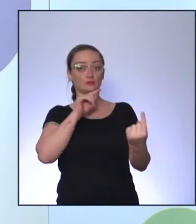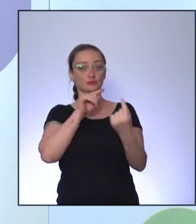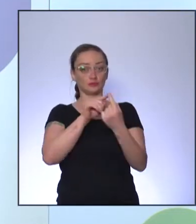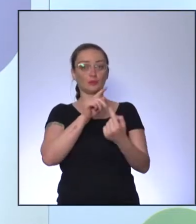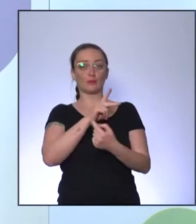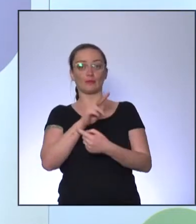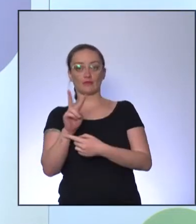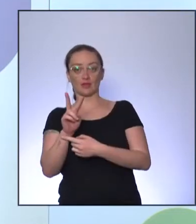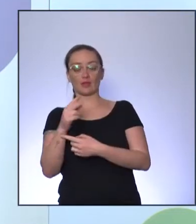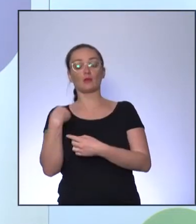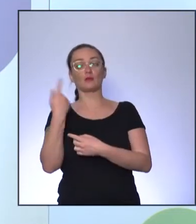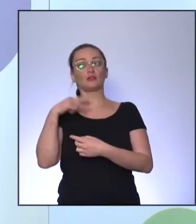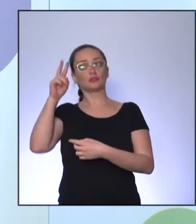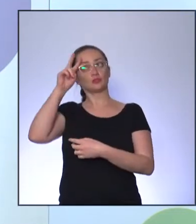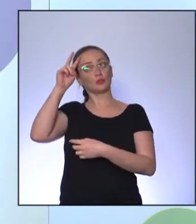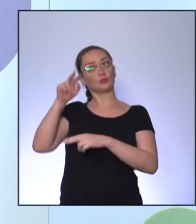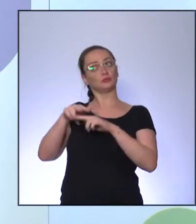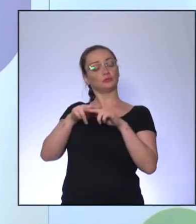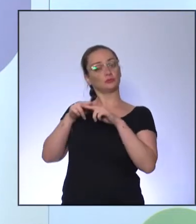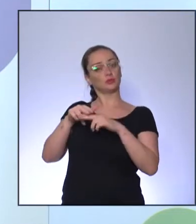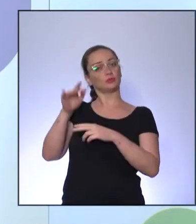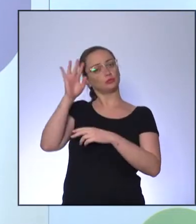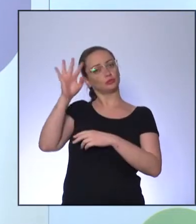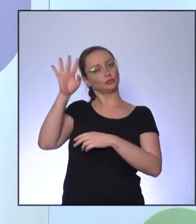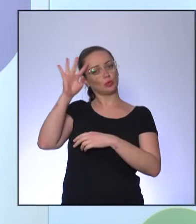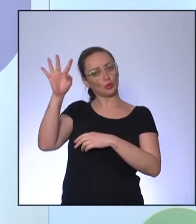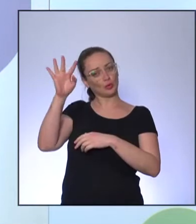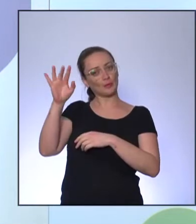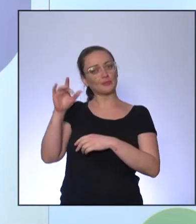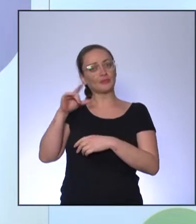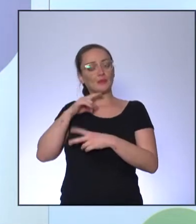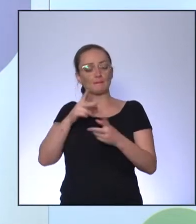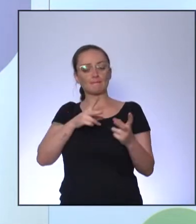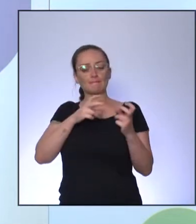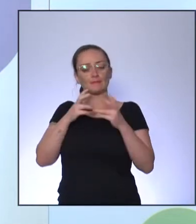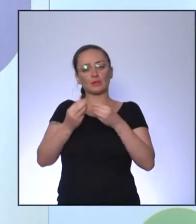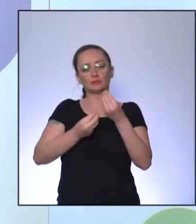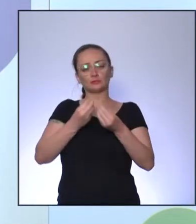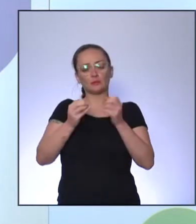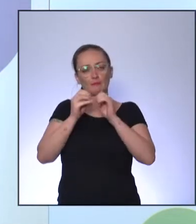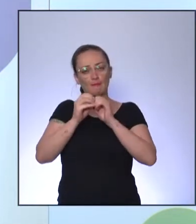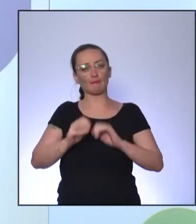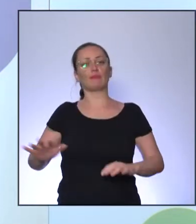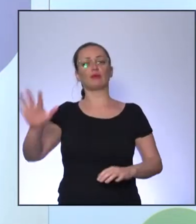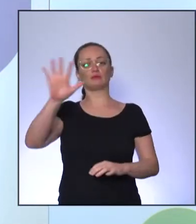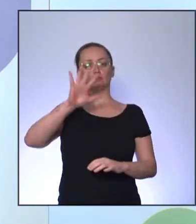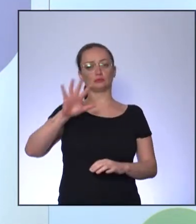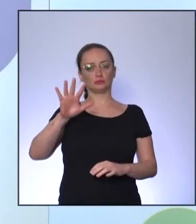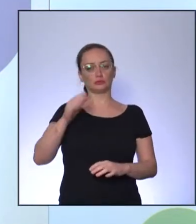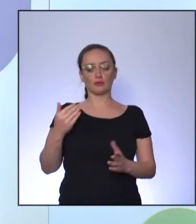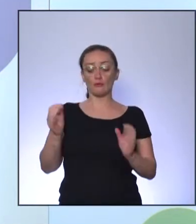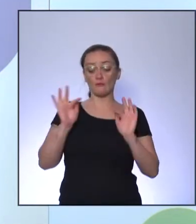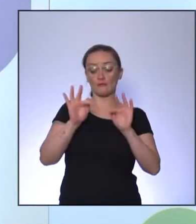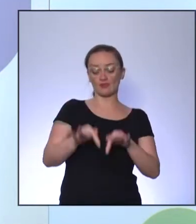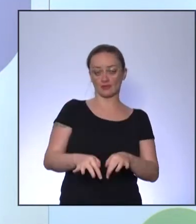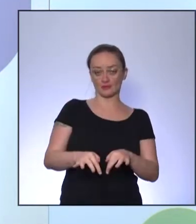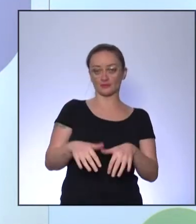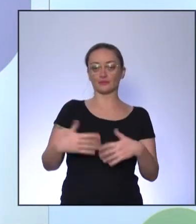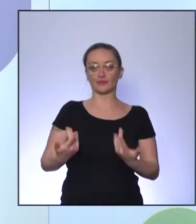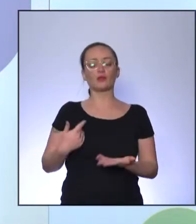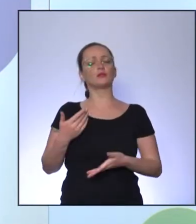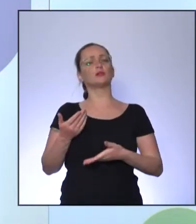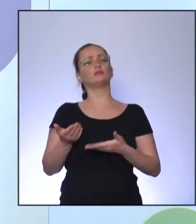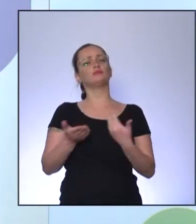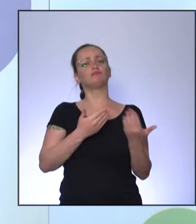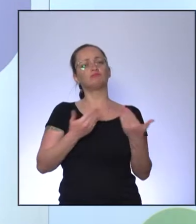do PV, para relembrar o sonho, e para a gente ter uma noção mais ampla dele até o final. Então, é uma